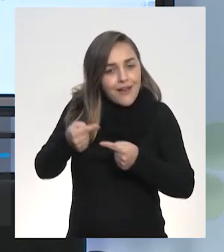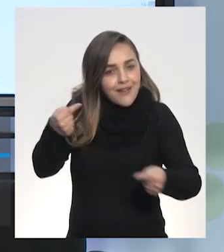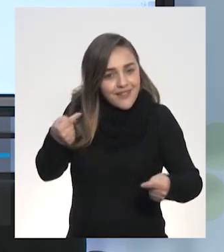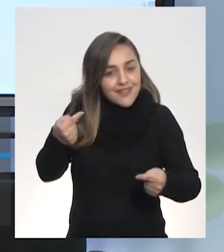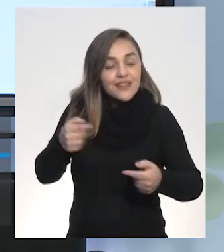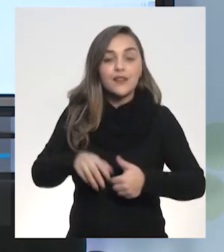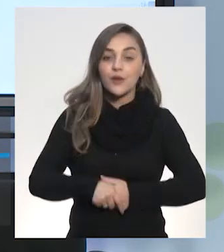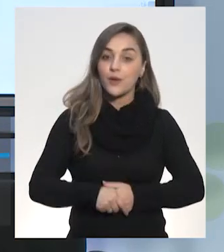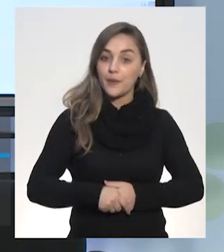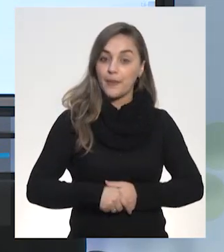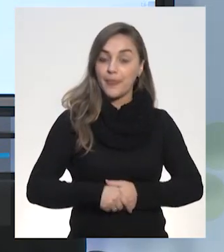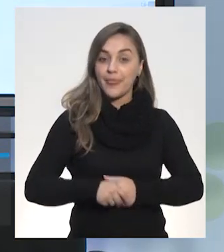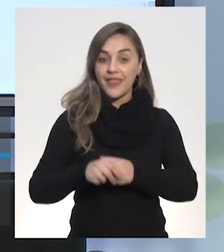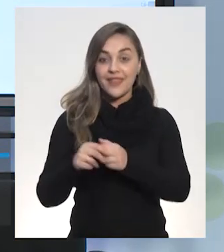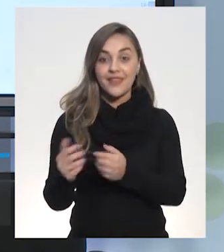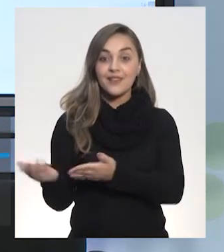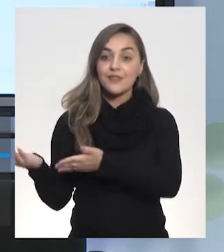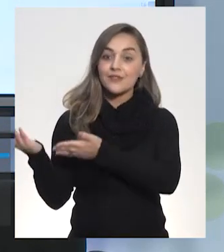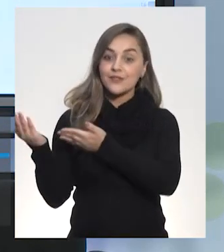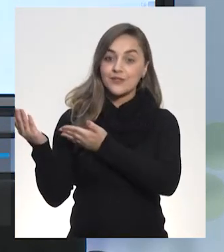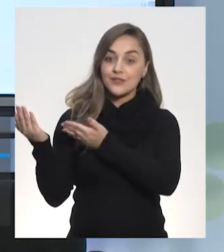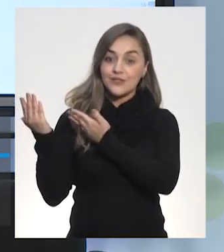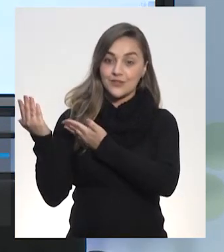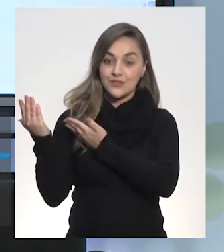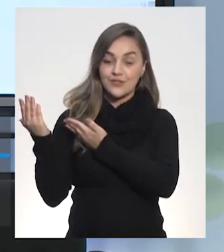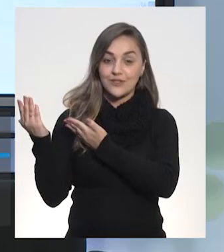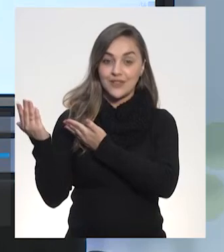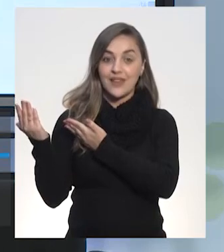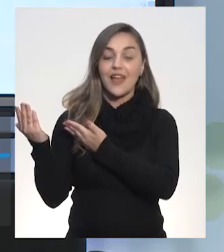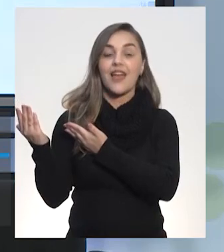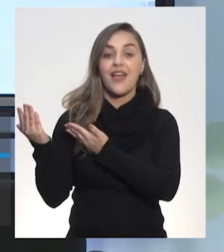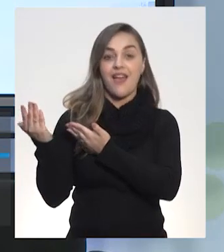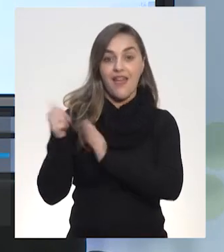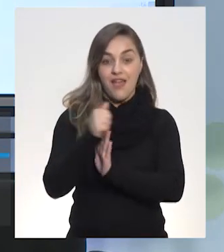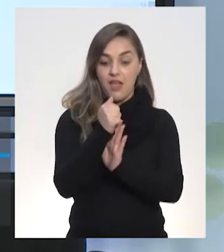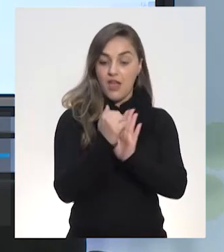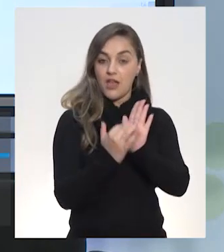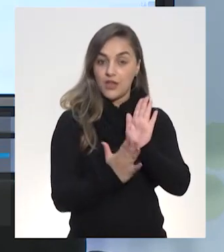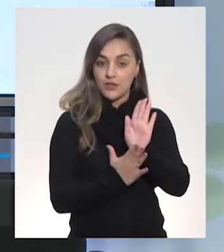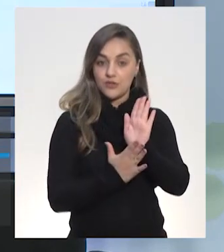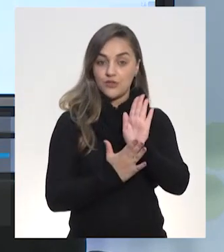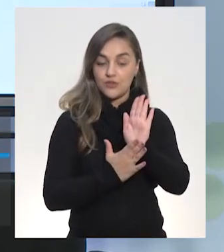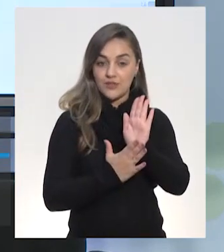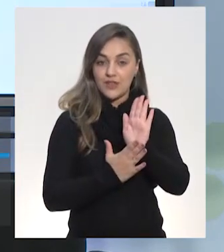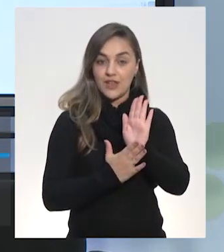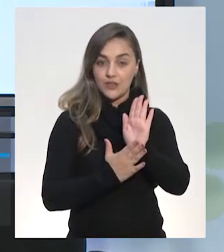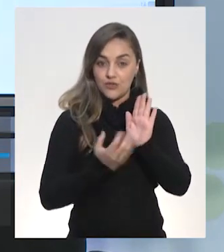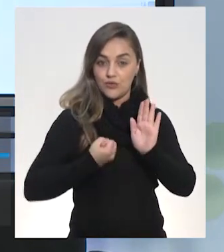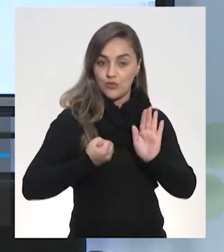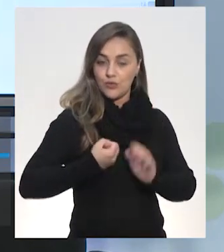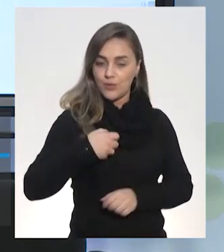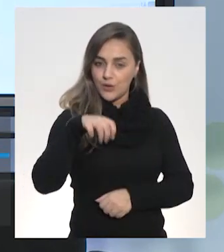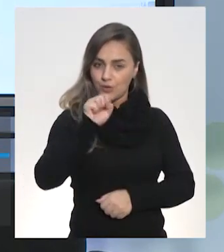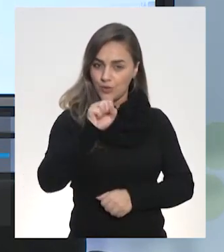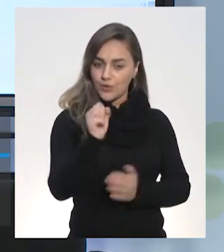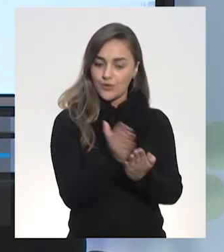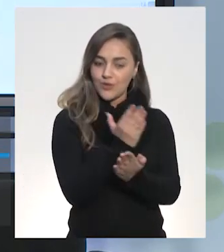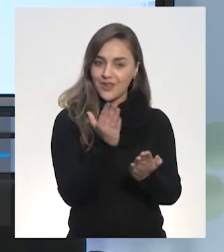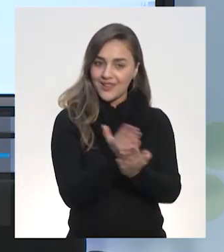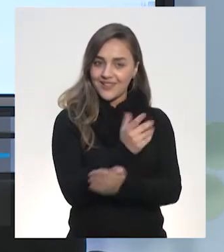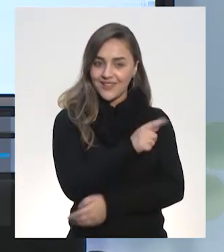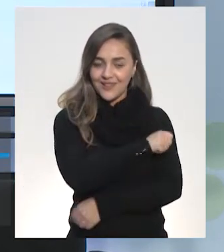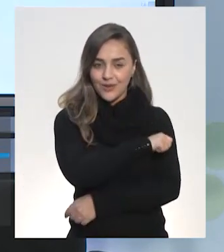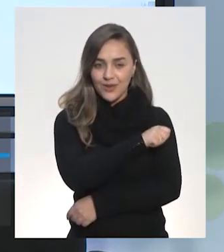aí a gente tem aqui a atividade 8 do caderno do aluno, né? Só que a gente vai ampliar, vai adaptar aqui, né? Porque senão vai